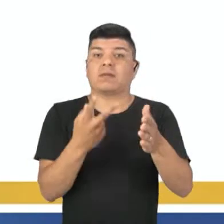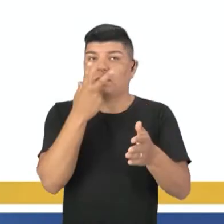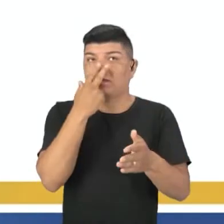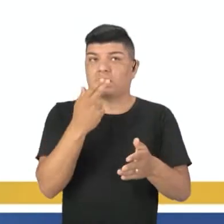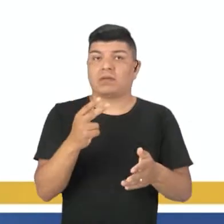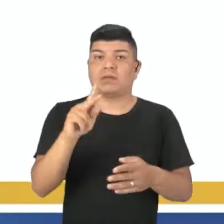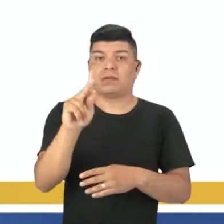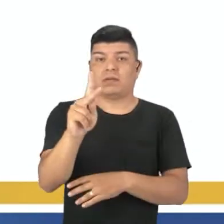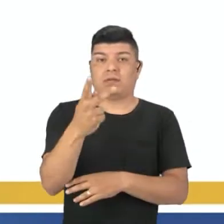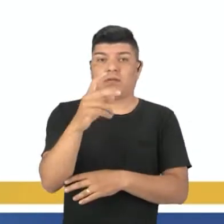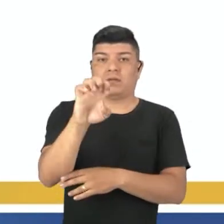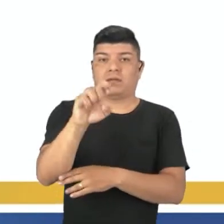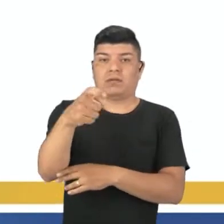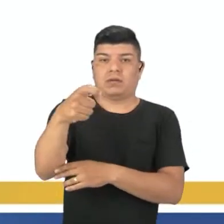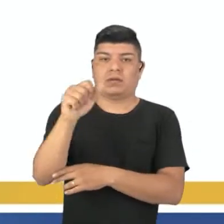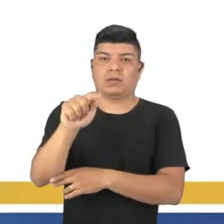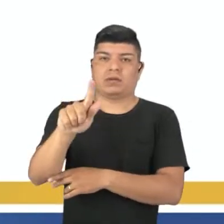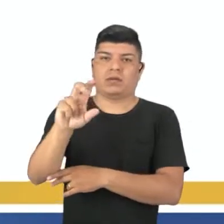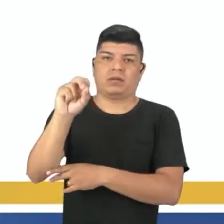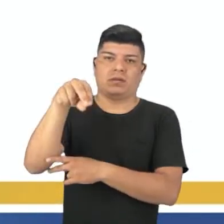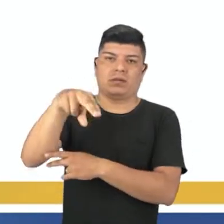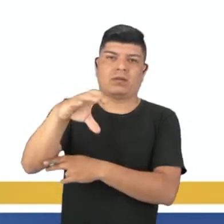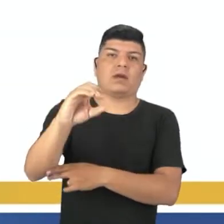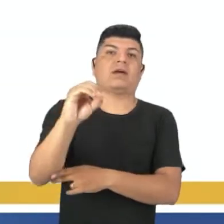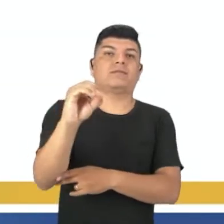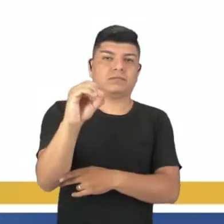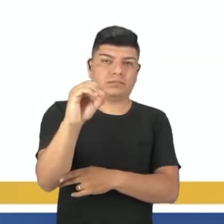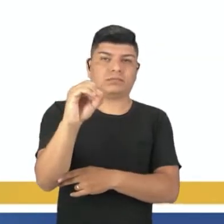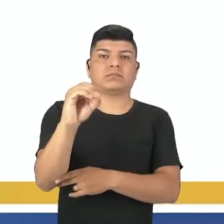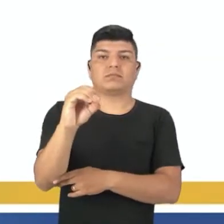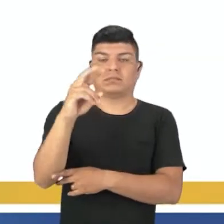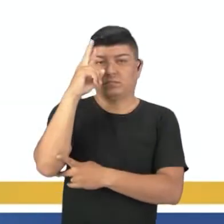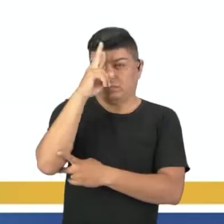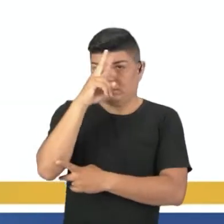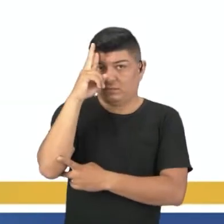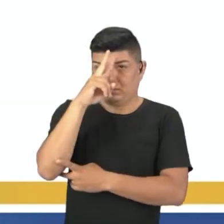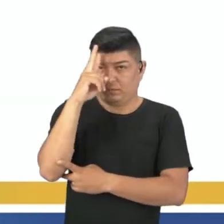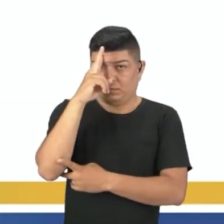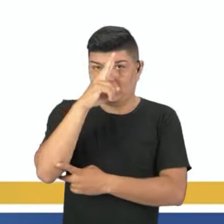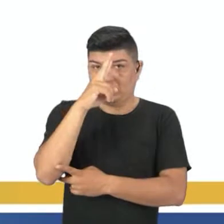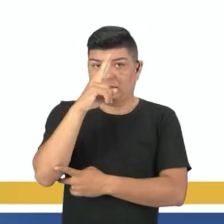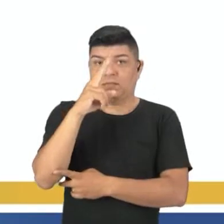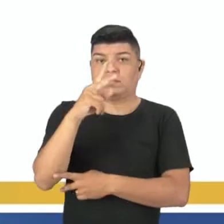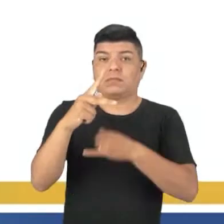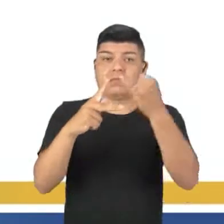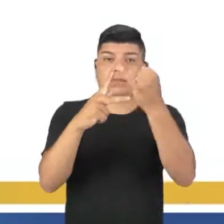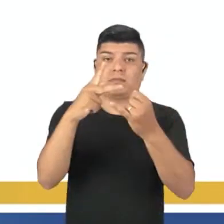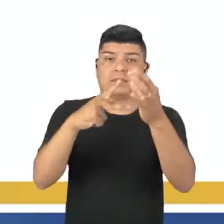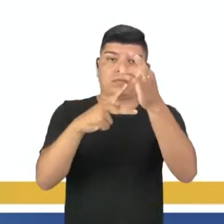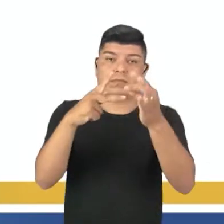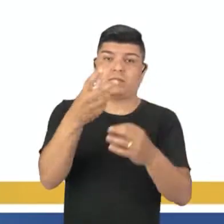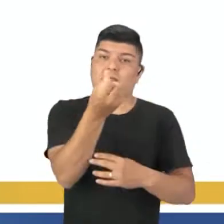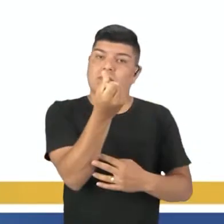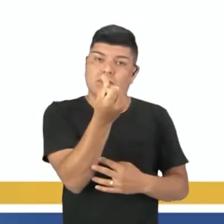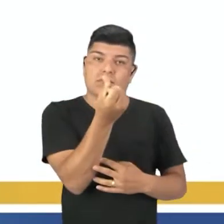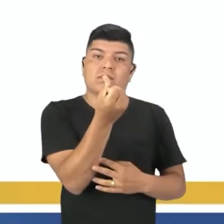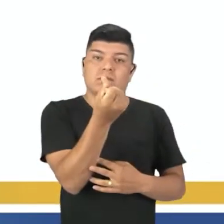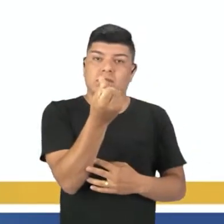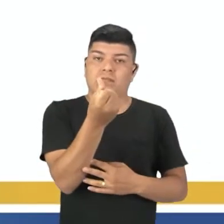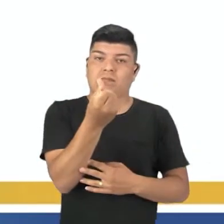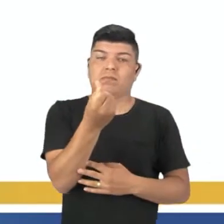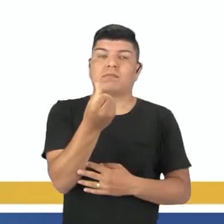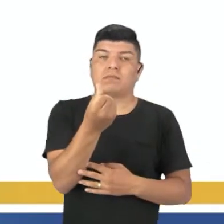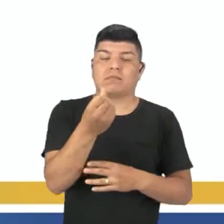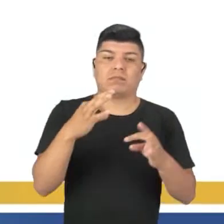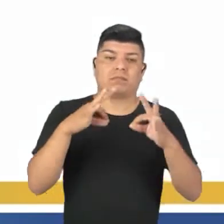um hexágono regular, né? Um hexágono, lembre que um hexágono é um polígono de 6 lados, né? Então, regular,